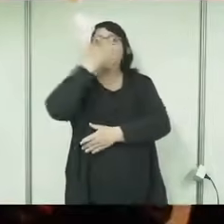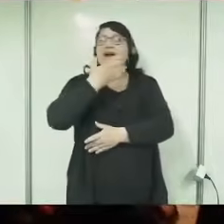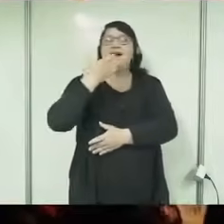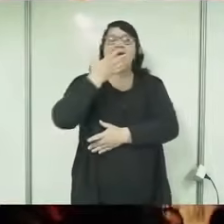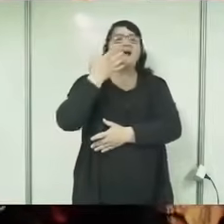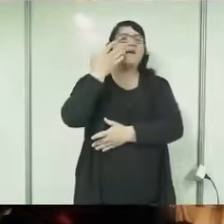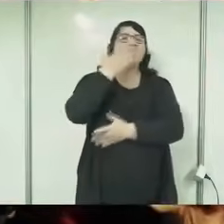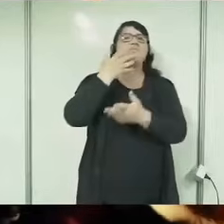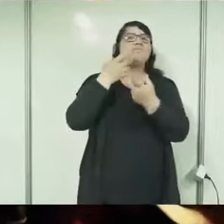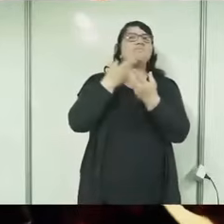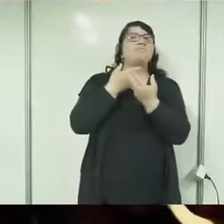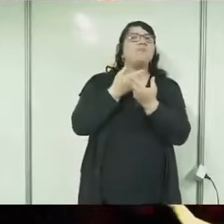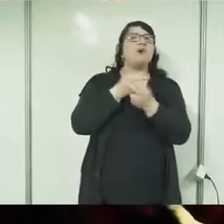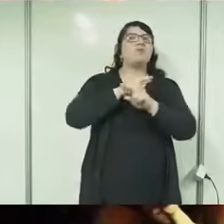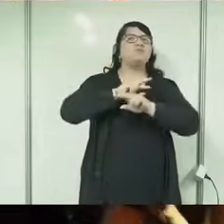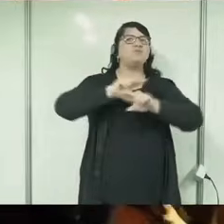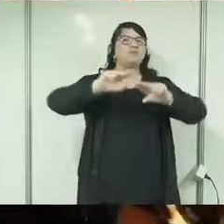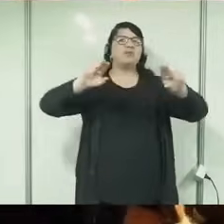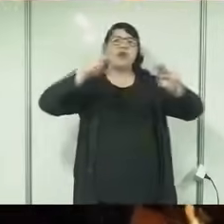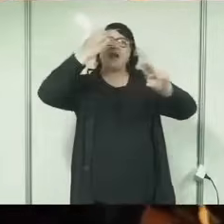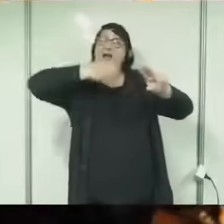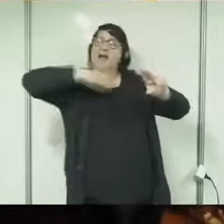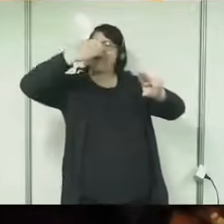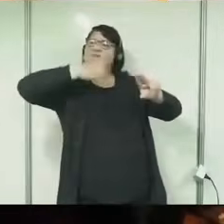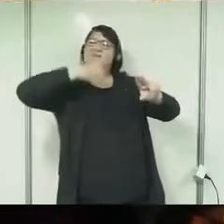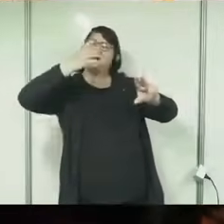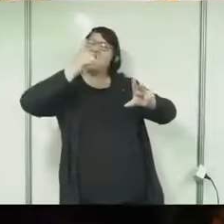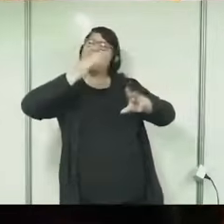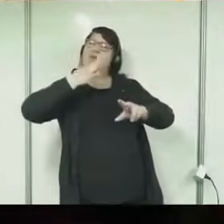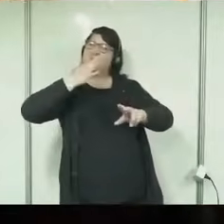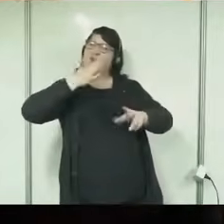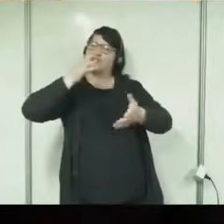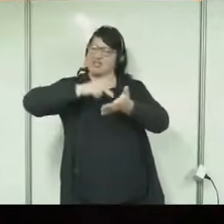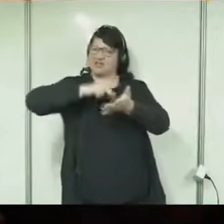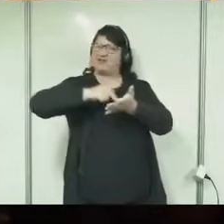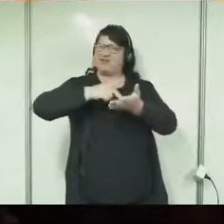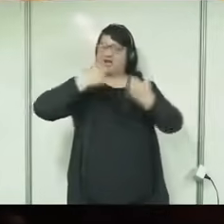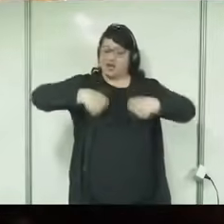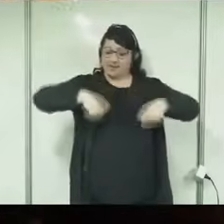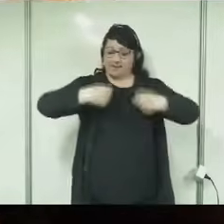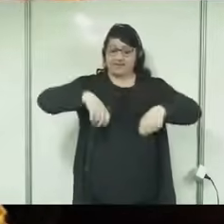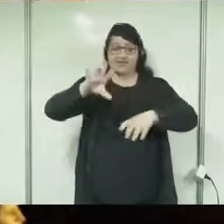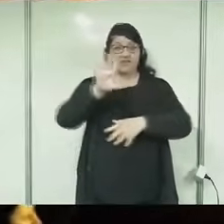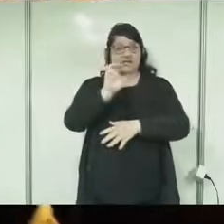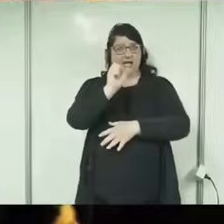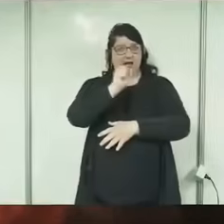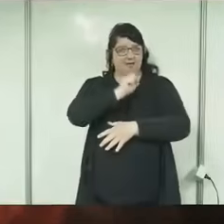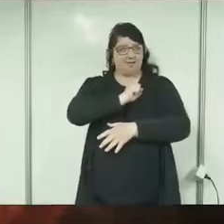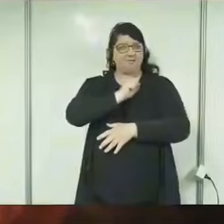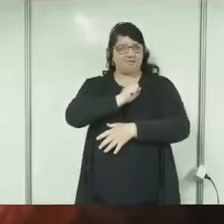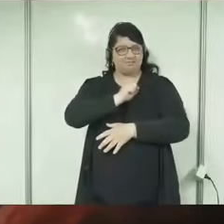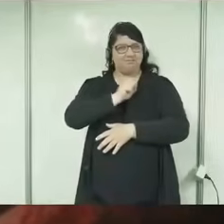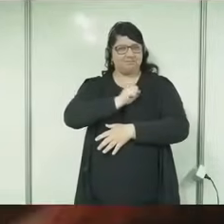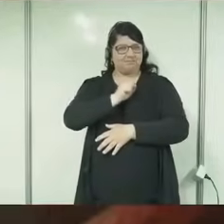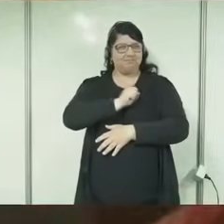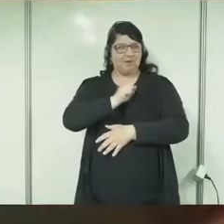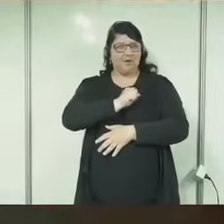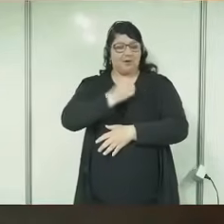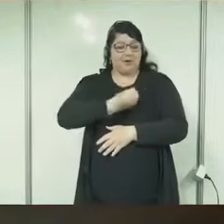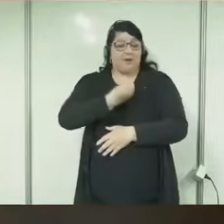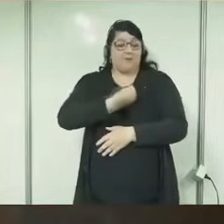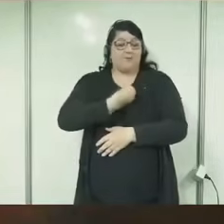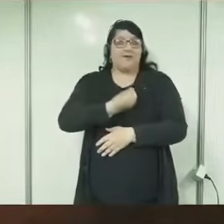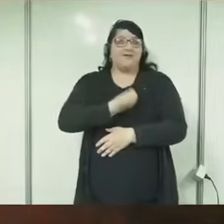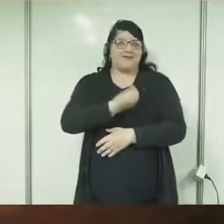preciso o quê? É preciso amor pra poder pulsar. É preciso paz pra